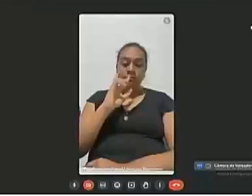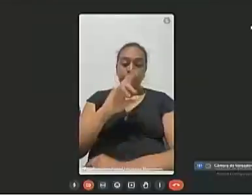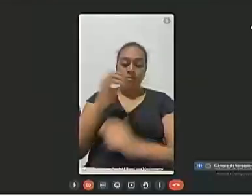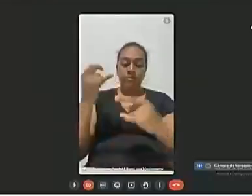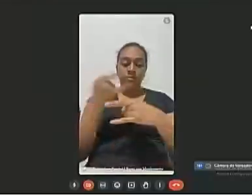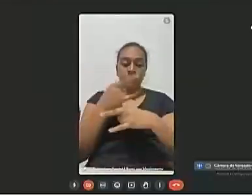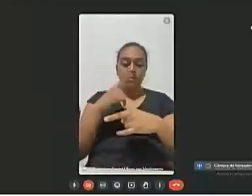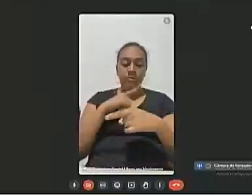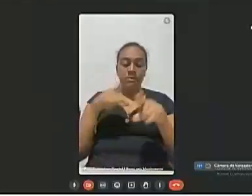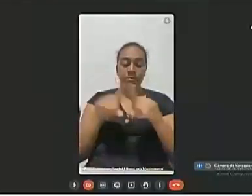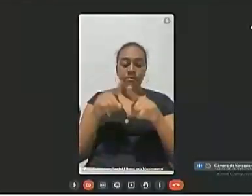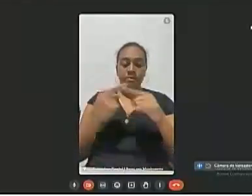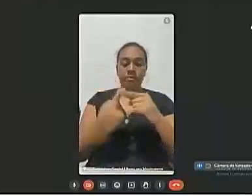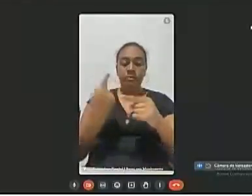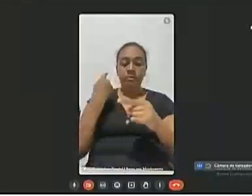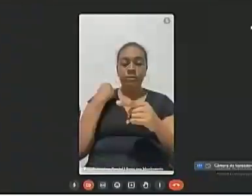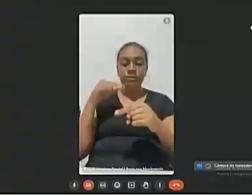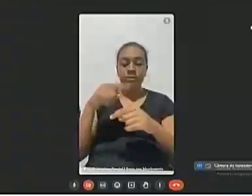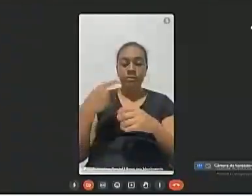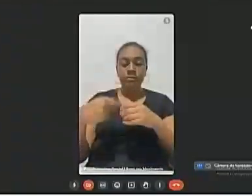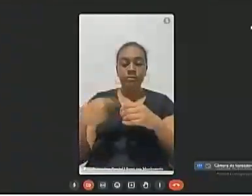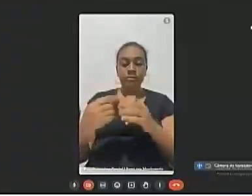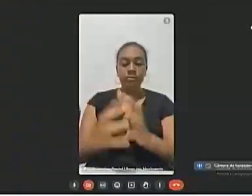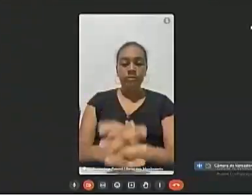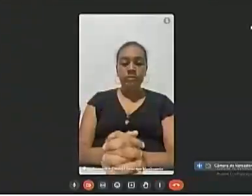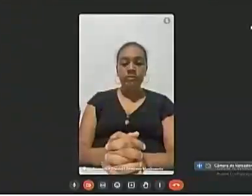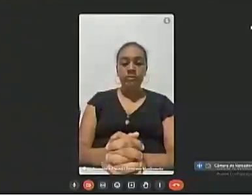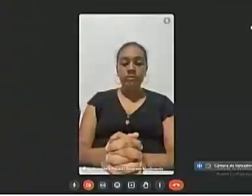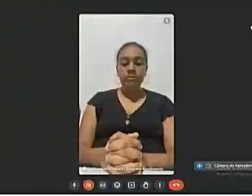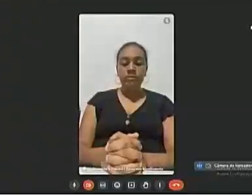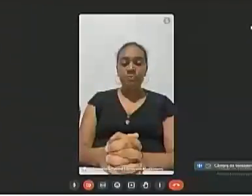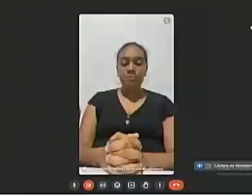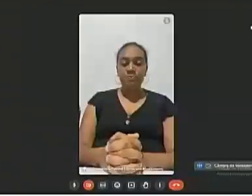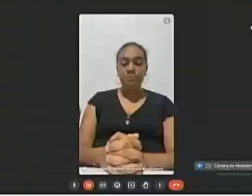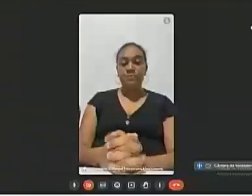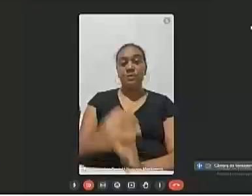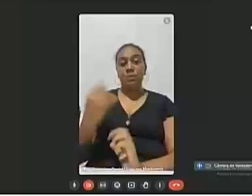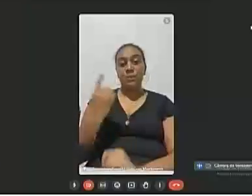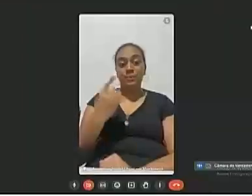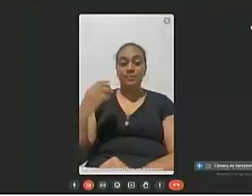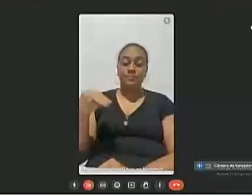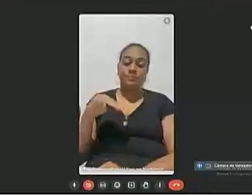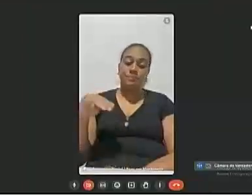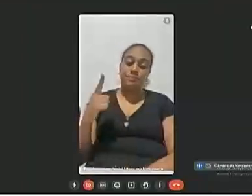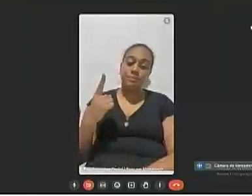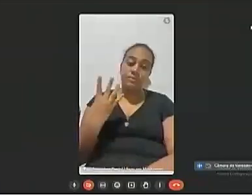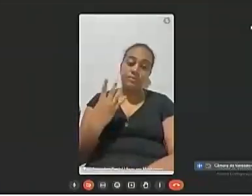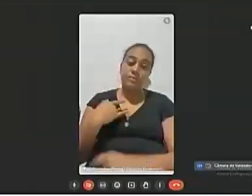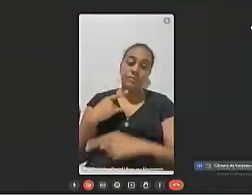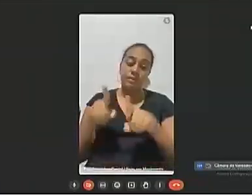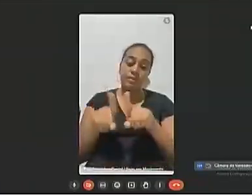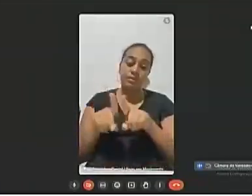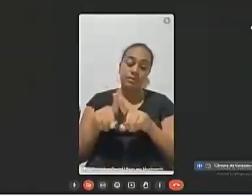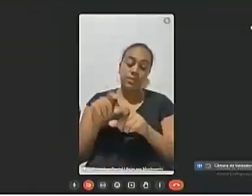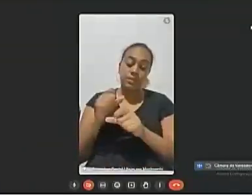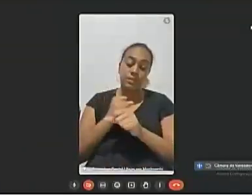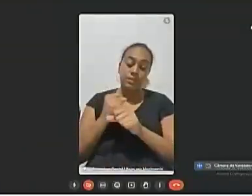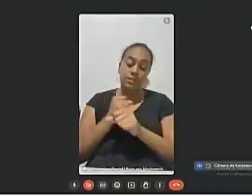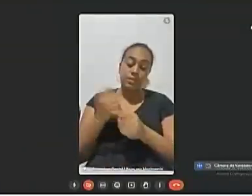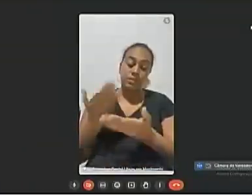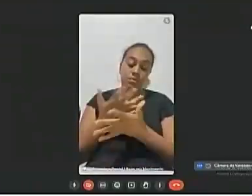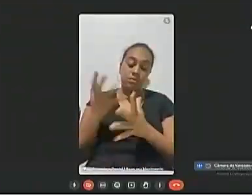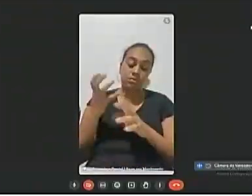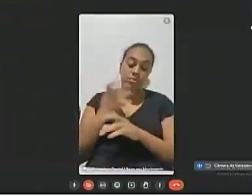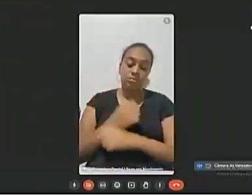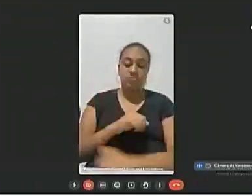que teve nas semanas anteriores aqui nas cidades. E para a cheia, esse 1,14 m para 83, para a cheia desse ano, daria 90